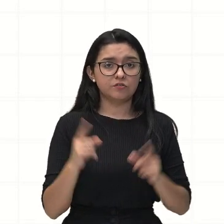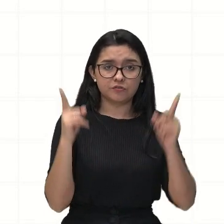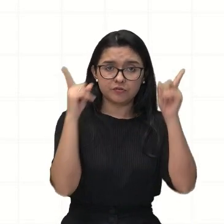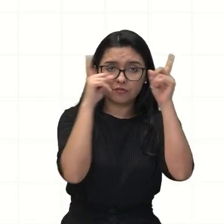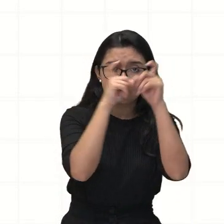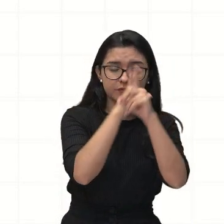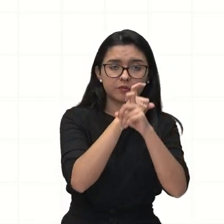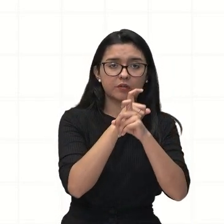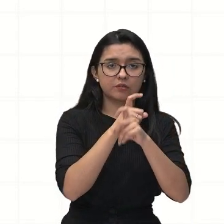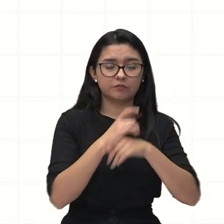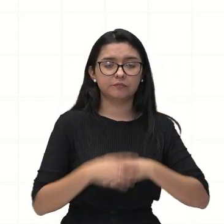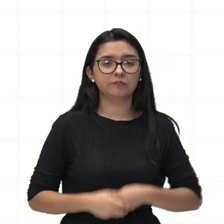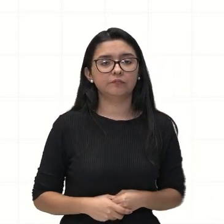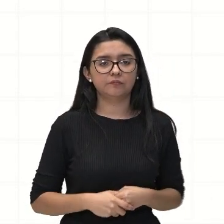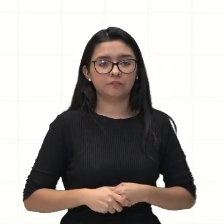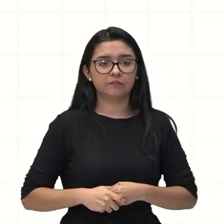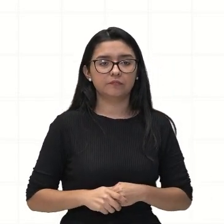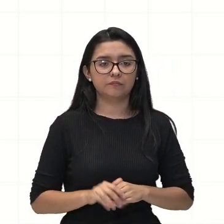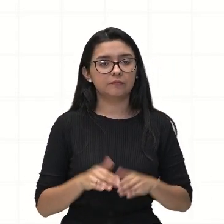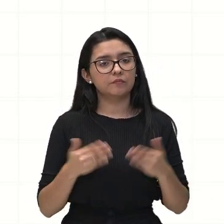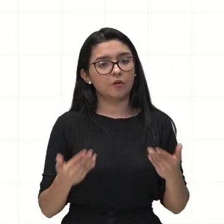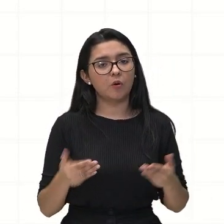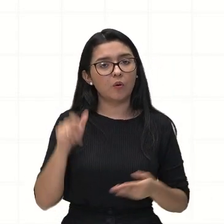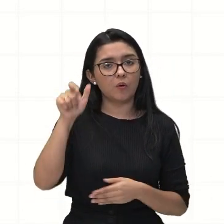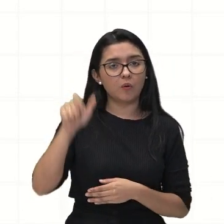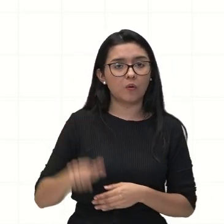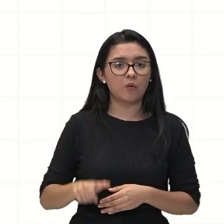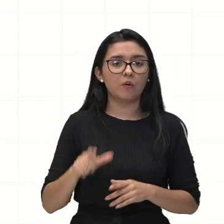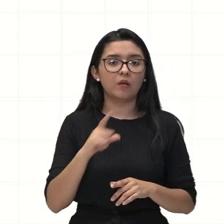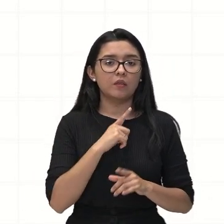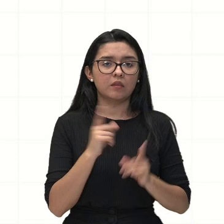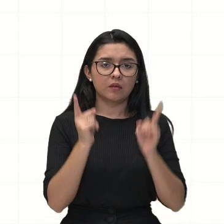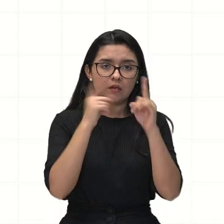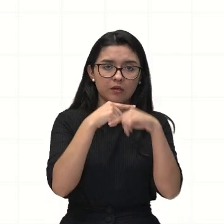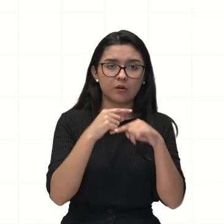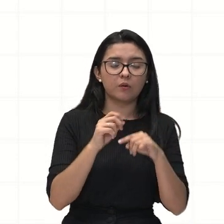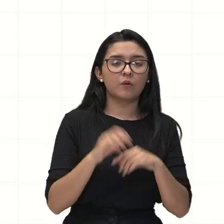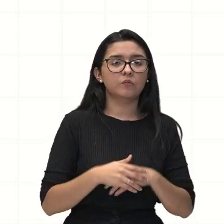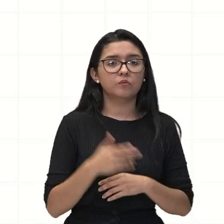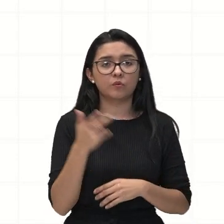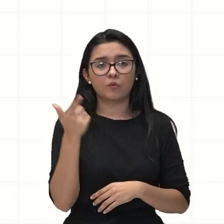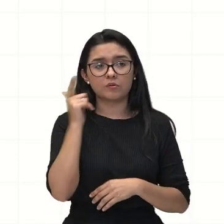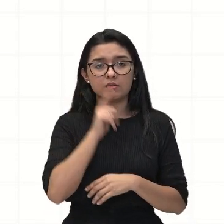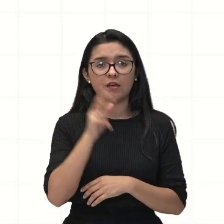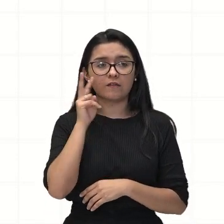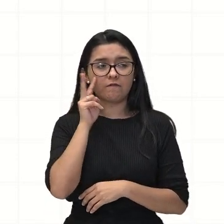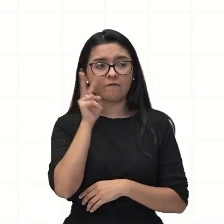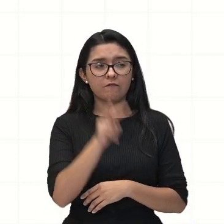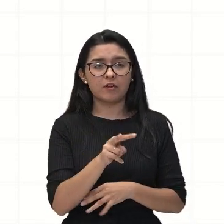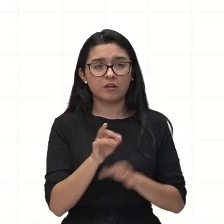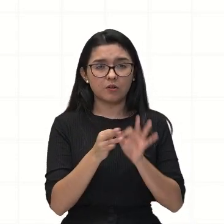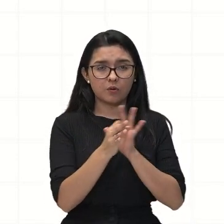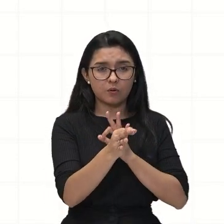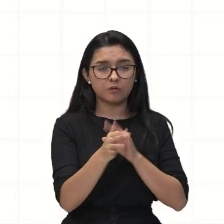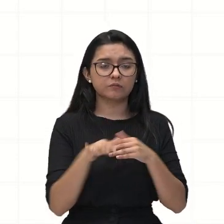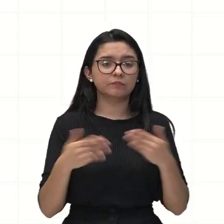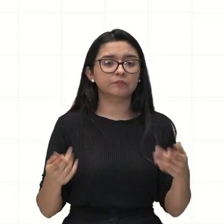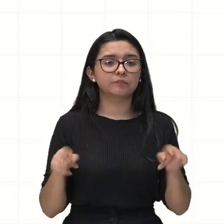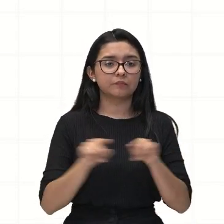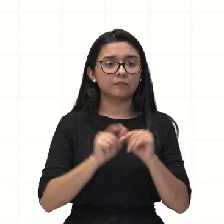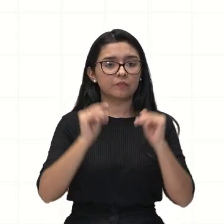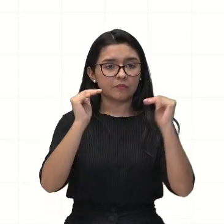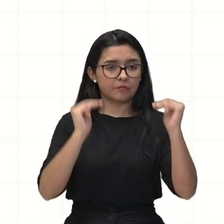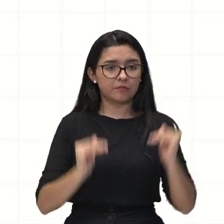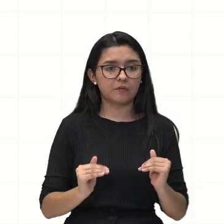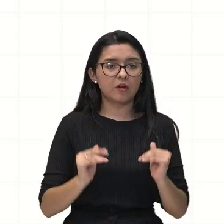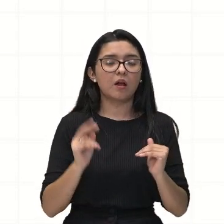dificuldade, ou seja, ou ela tem estrabismo, não é? Ou é míope e etc. Em seguida vem a rosa. O que é que diz